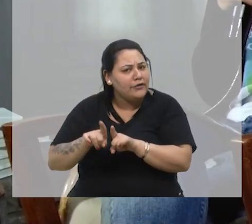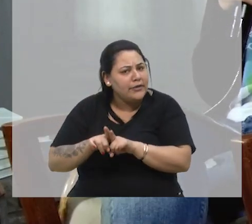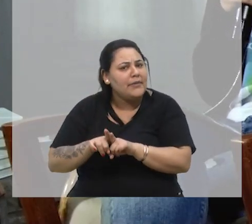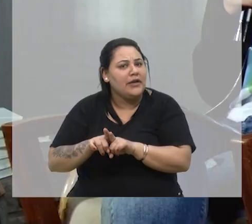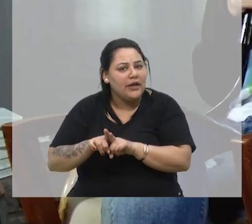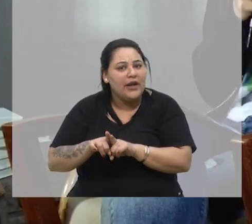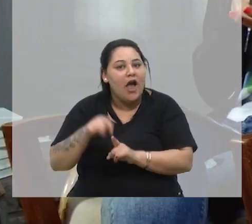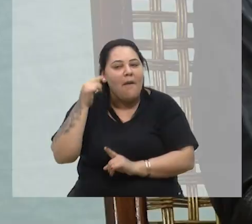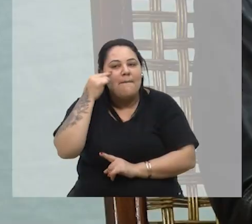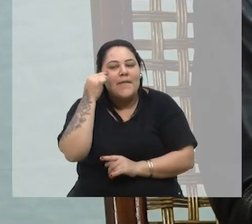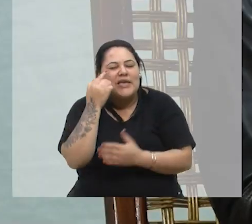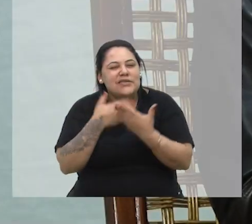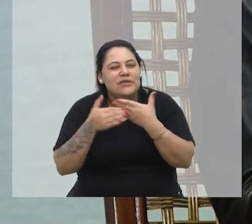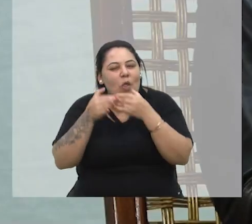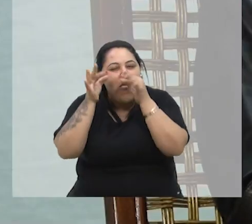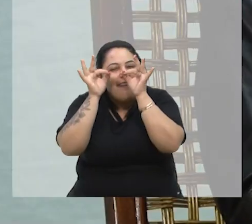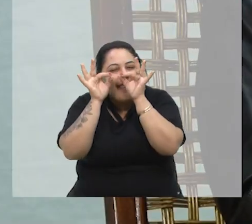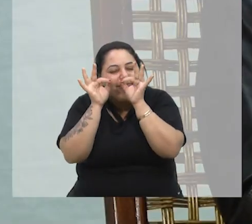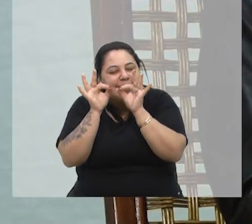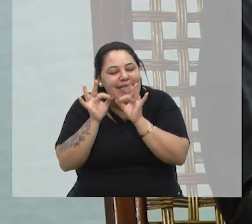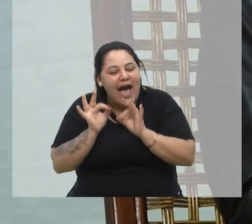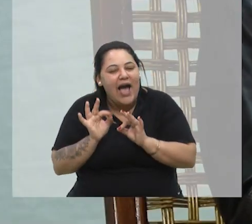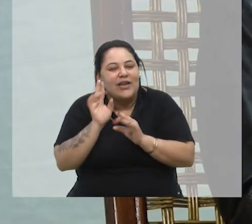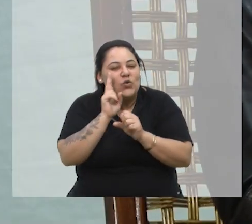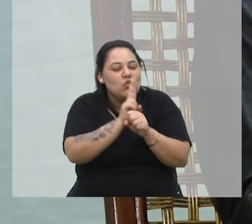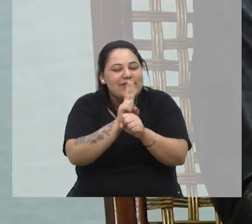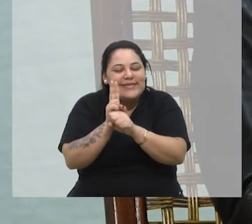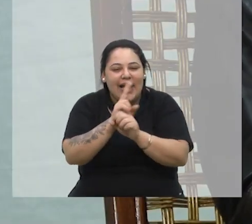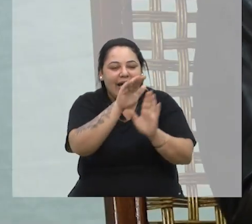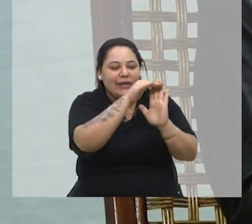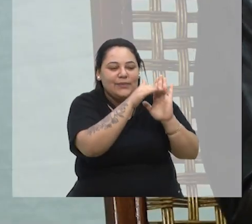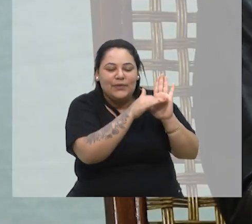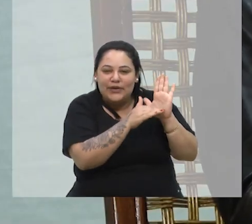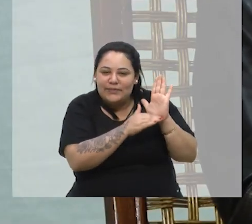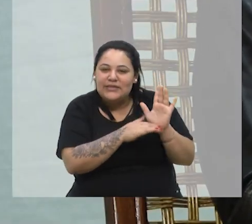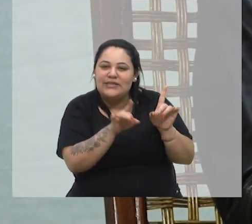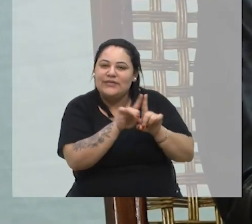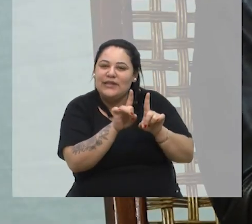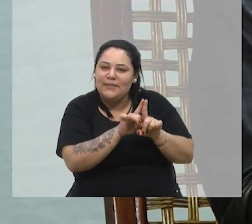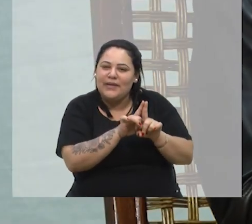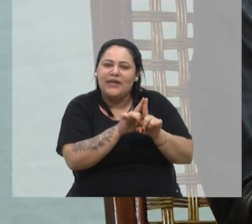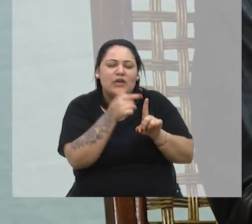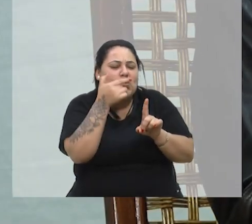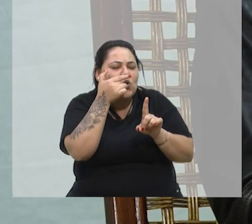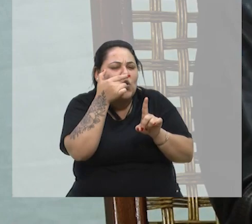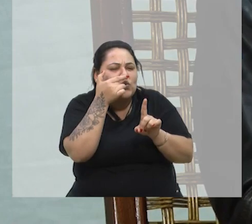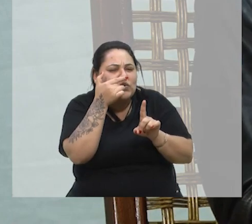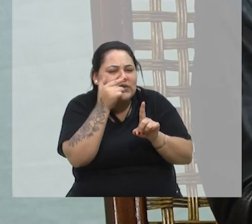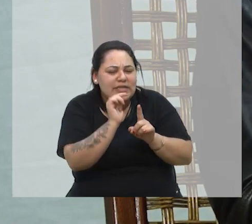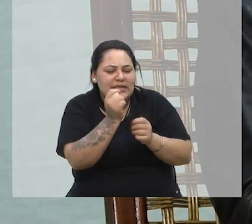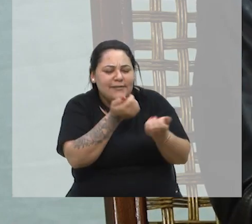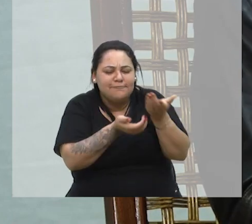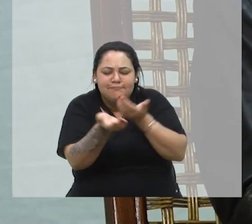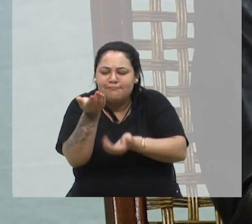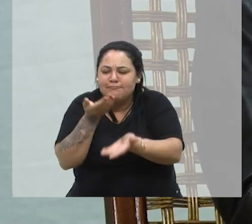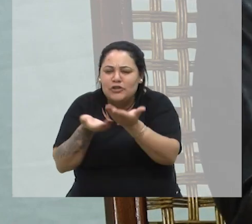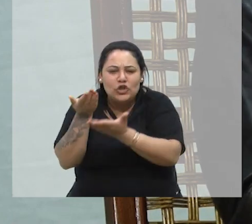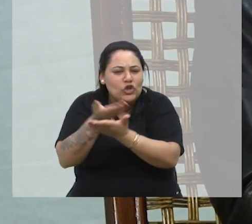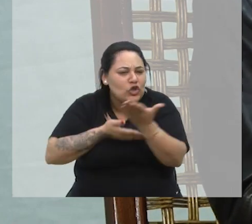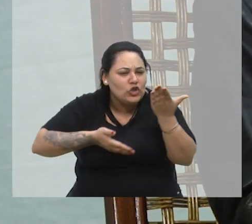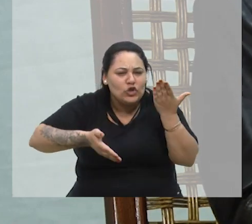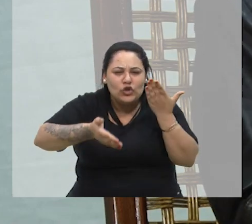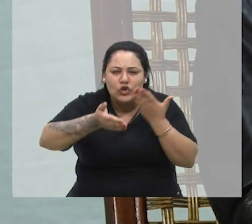cuidando muito da programação, né? Para que seja voltada para todas as pessoas, para que ela